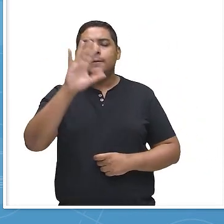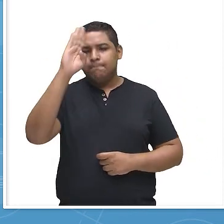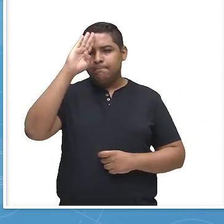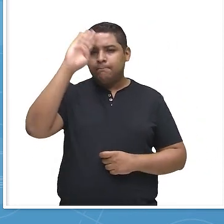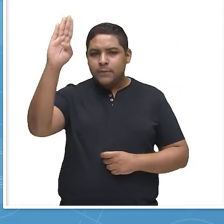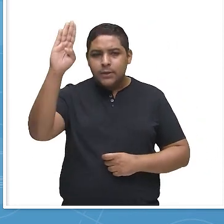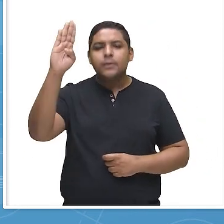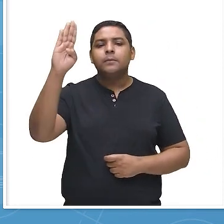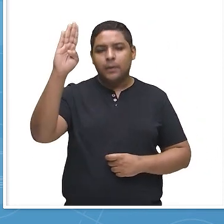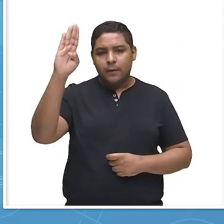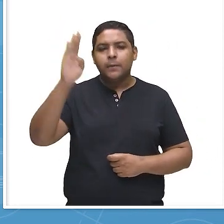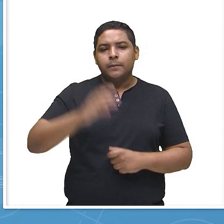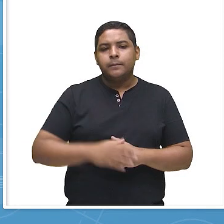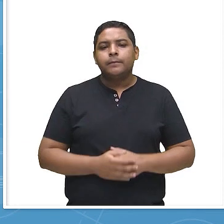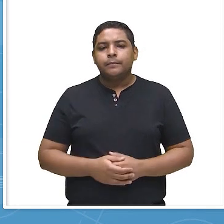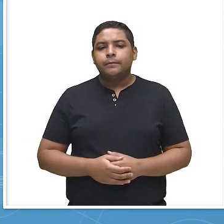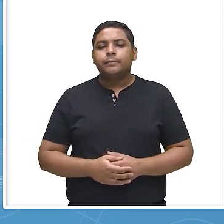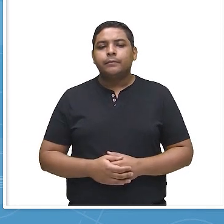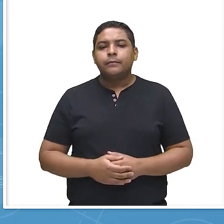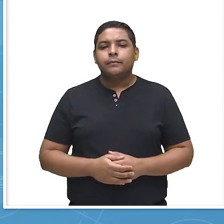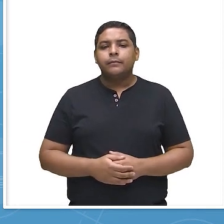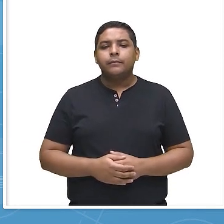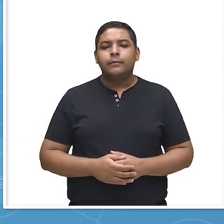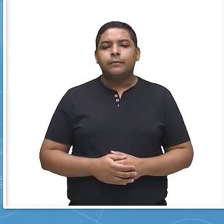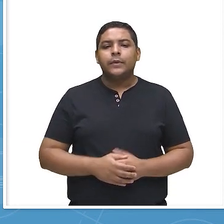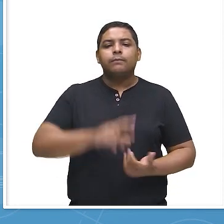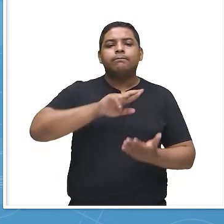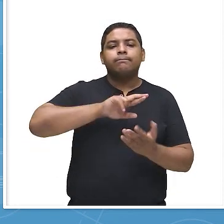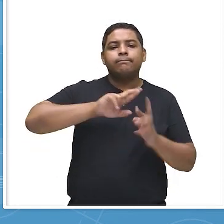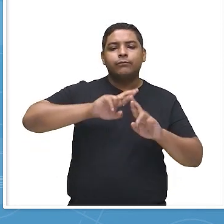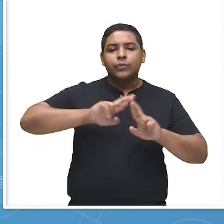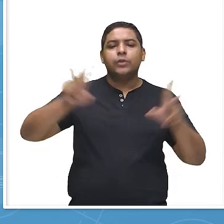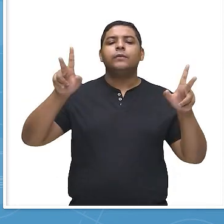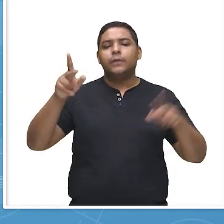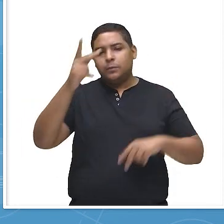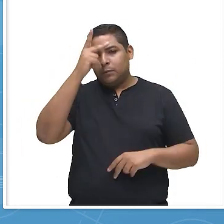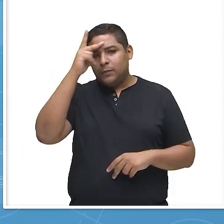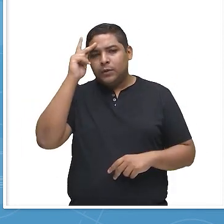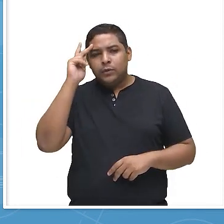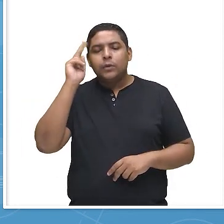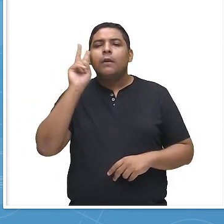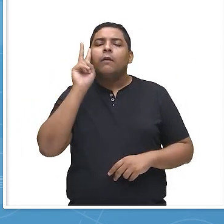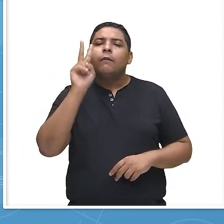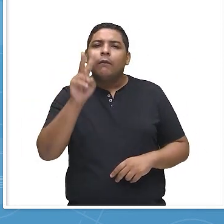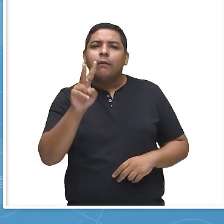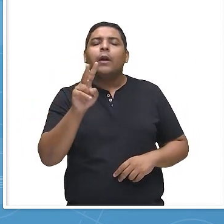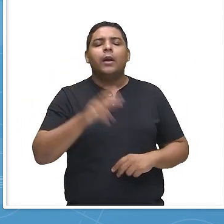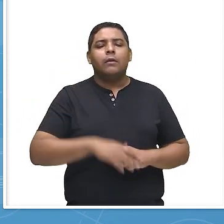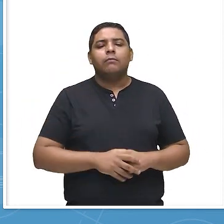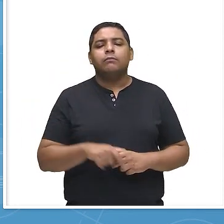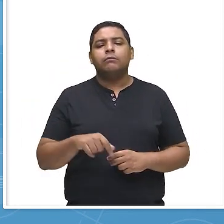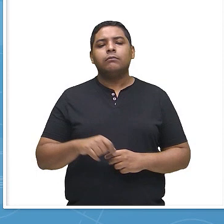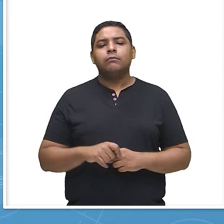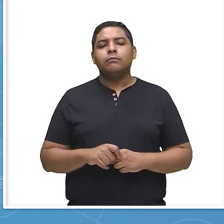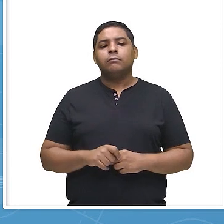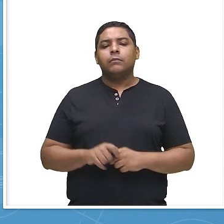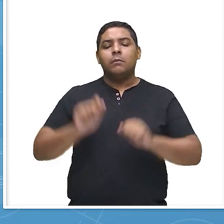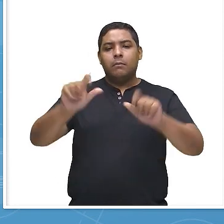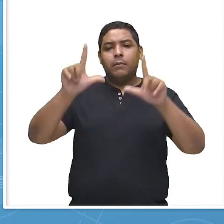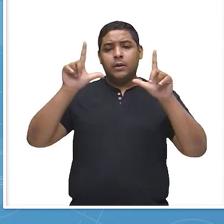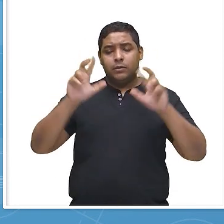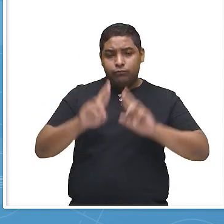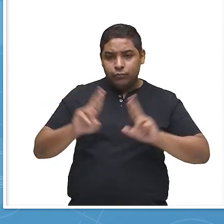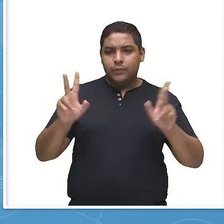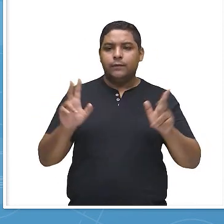Portanto, diferentes pessoas enxergam as paisagens de forma diferente, tá? Isso é interessante